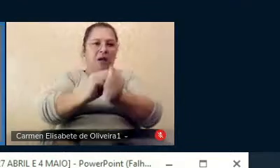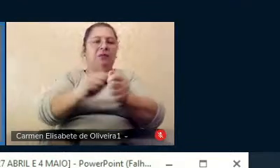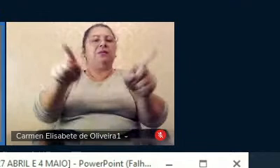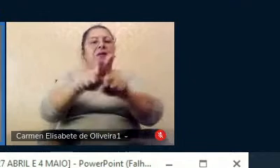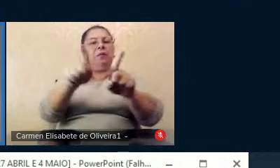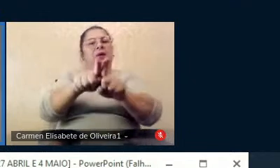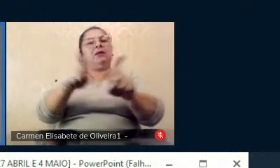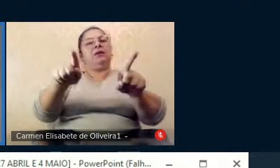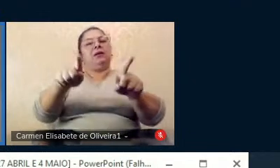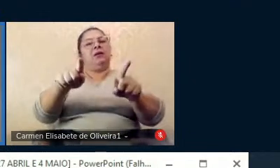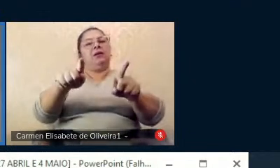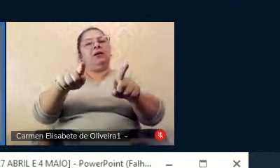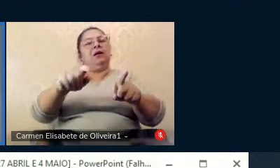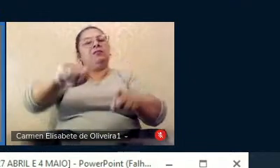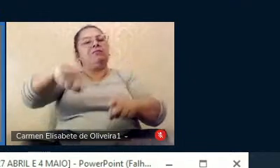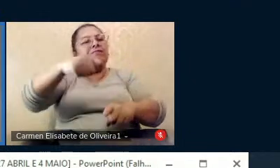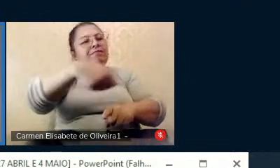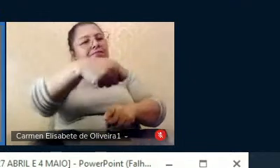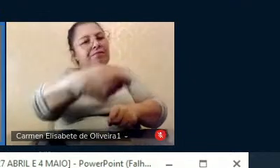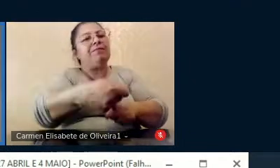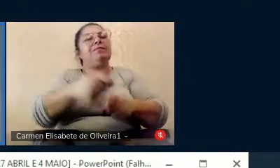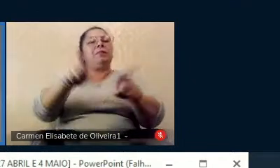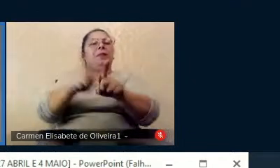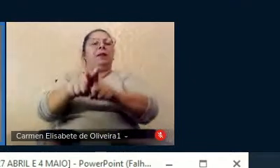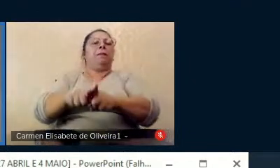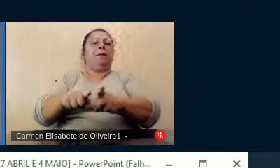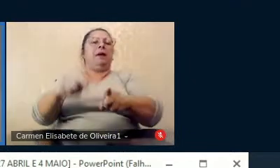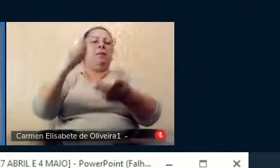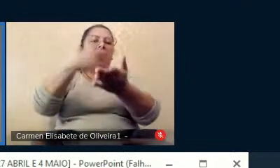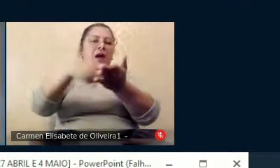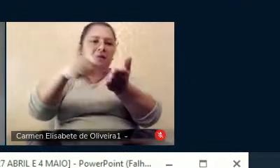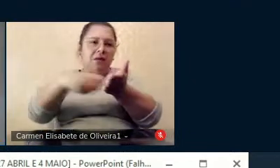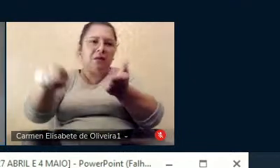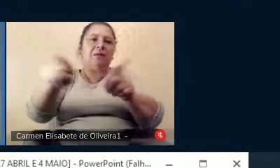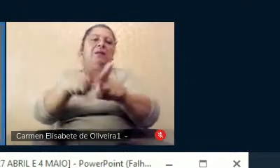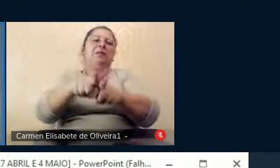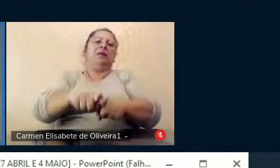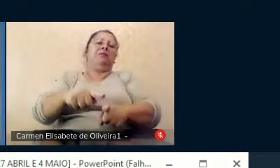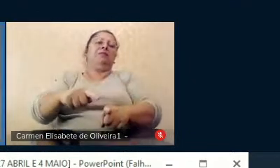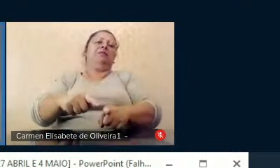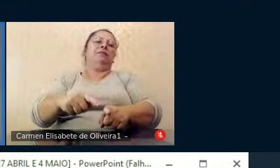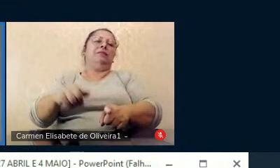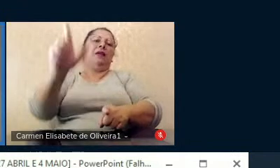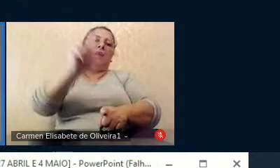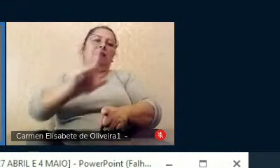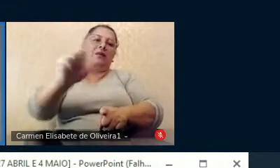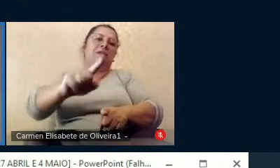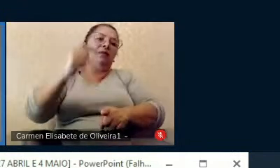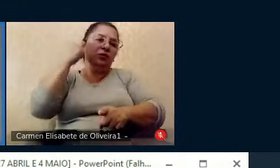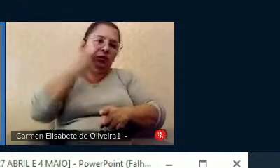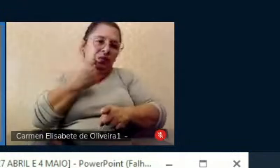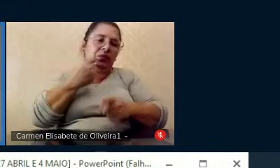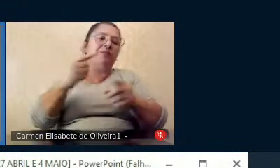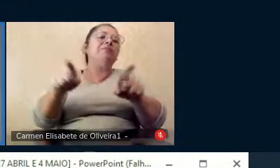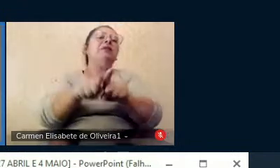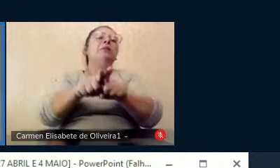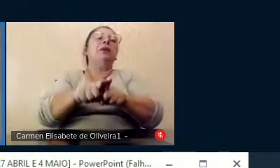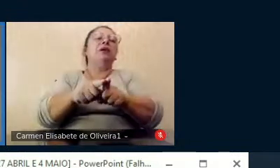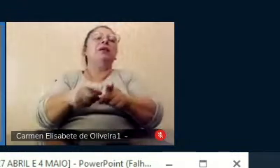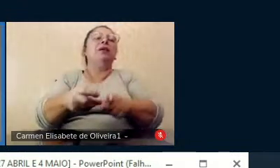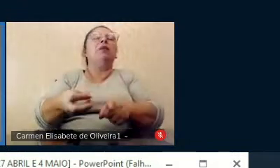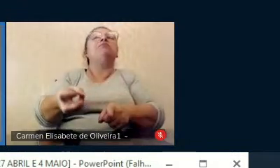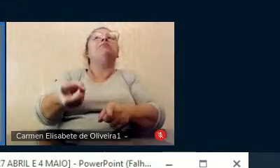escrita e da modalidade sinalizada da literatura surda. as perspectivas sobre